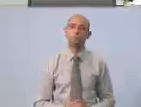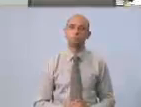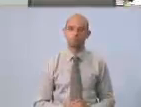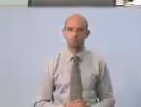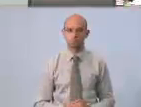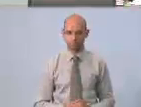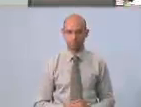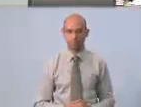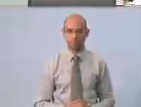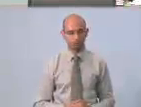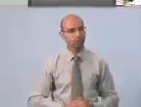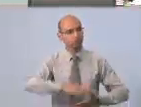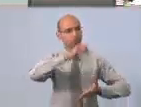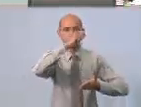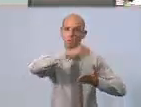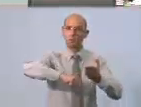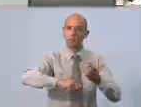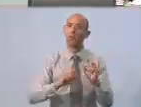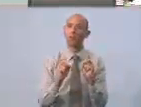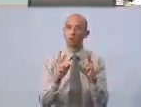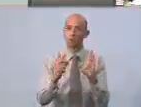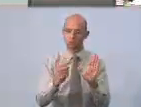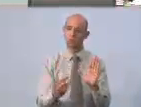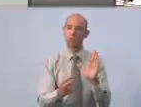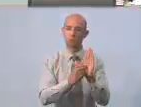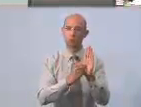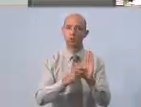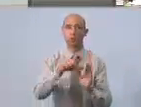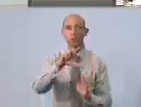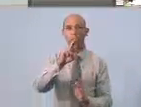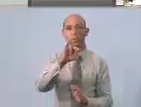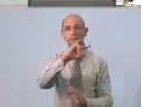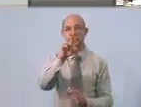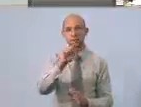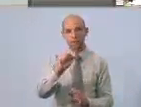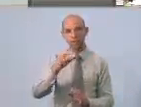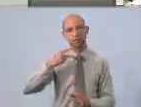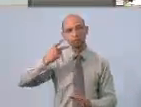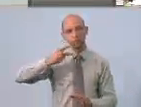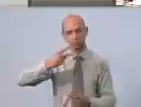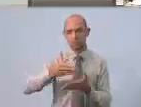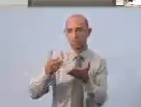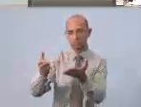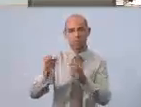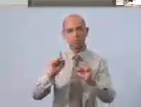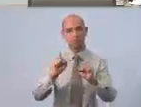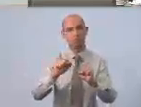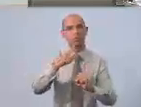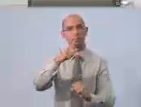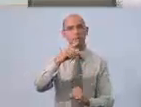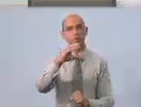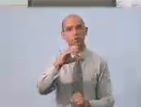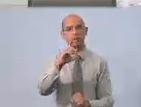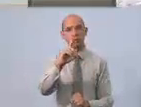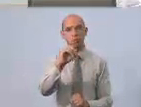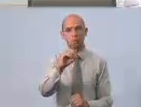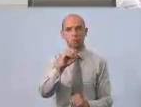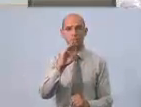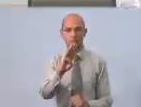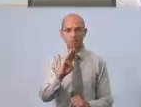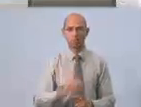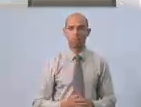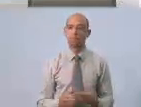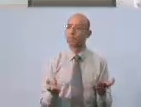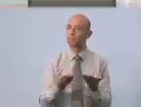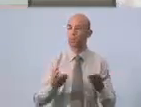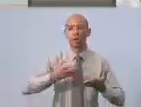É registrado a indicação da vereadora Luísa Cordeiro para representar o Partido Comunista do Brasil. Pela ordem, senhor presidente. Pela